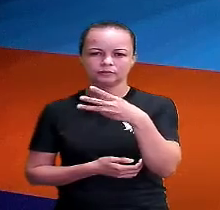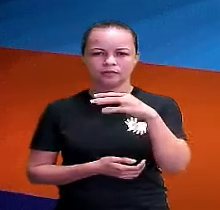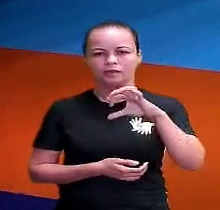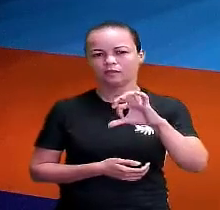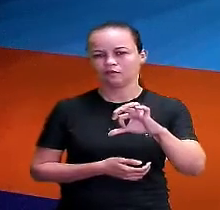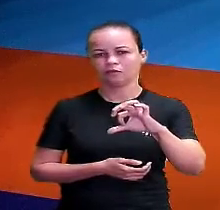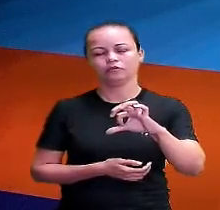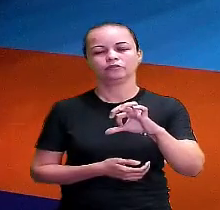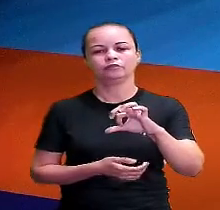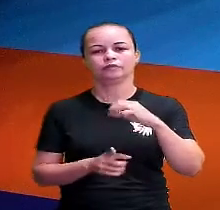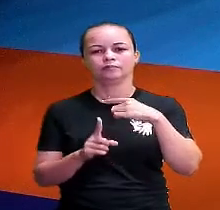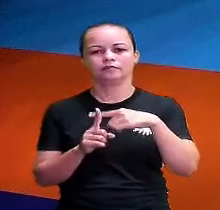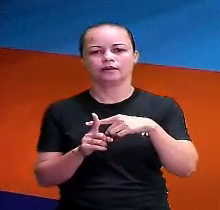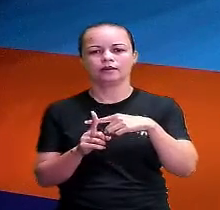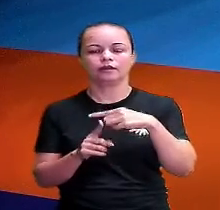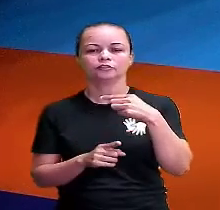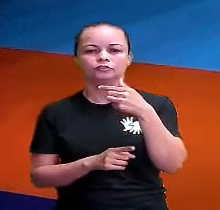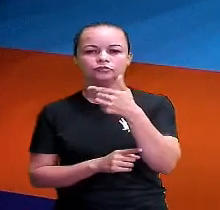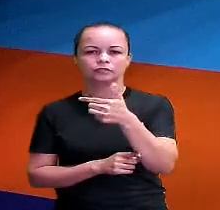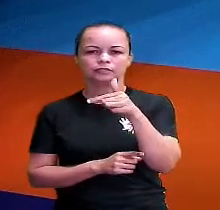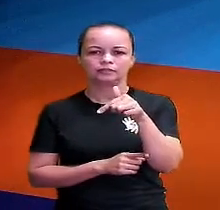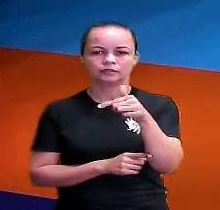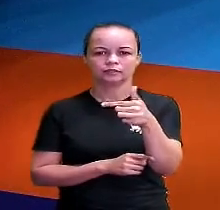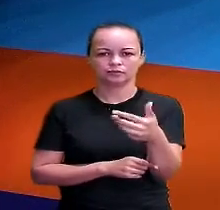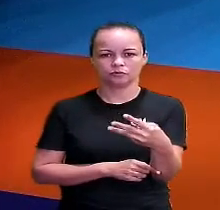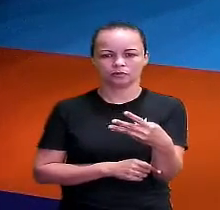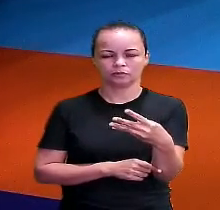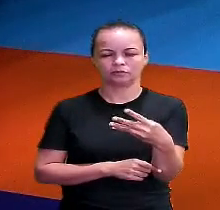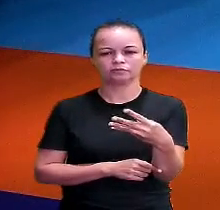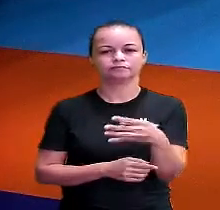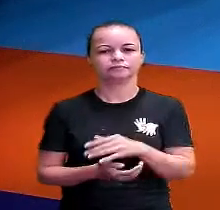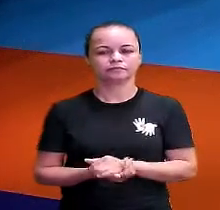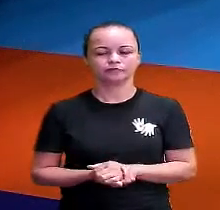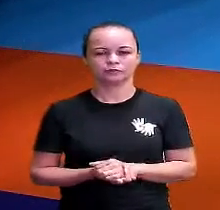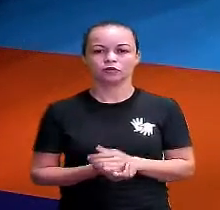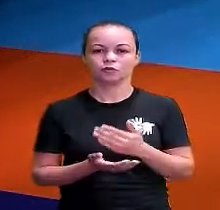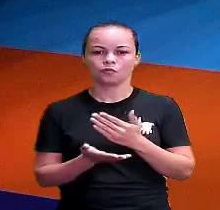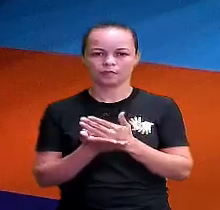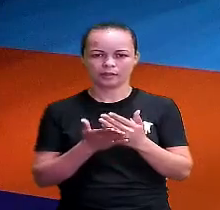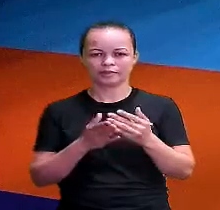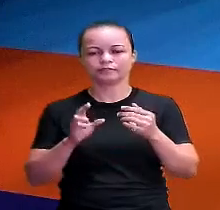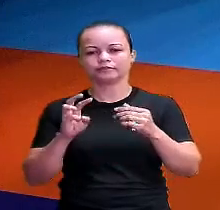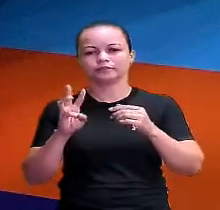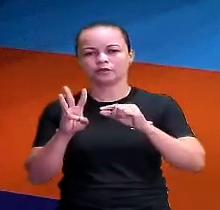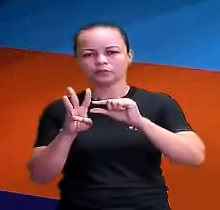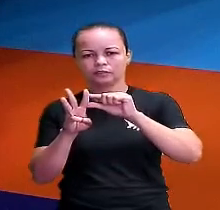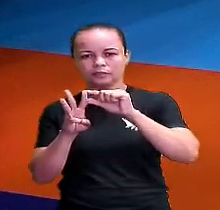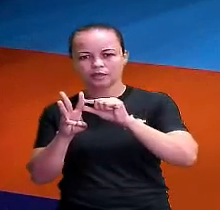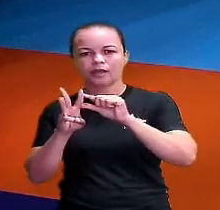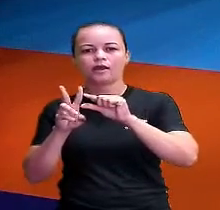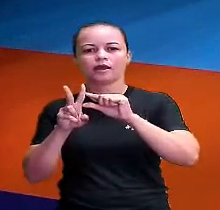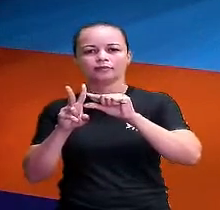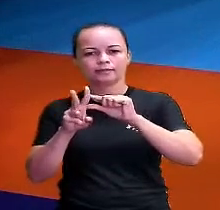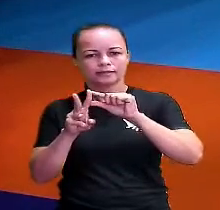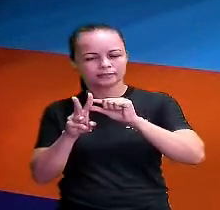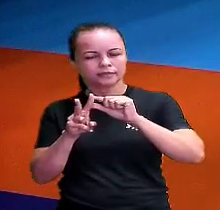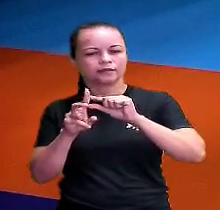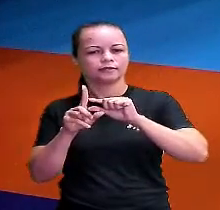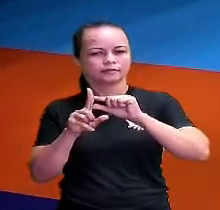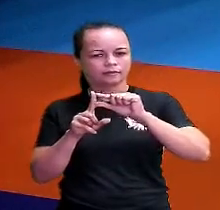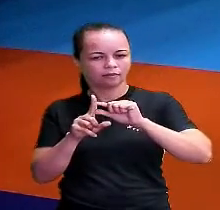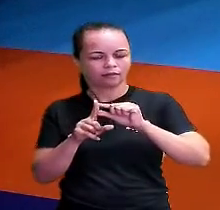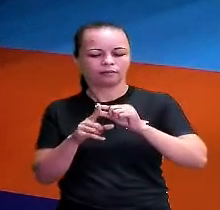439 mais 274. Vou começar na unidade, depois passo para a dezena e depois para as